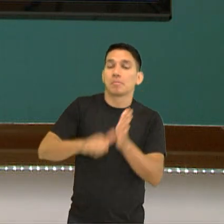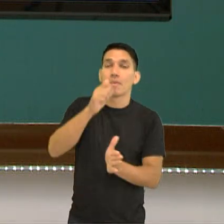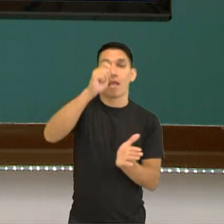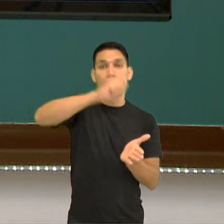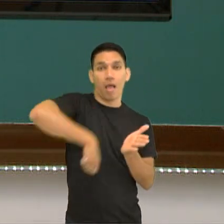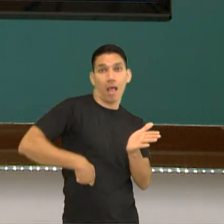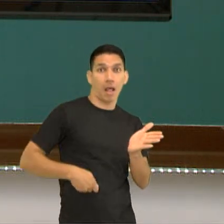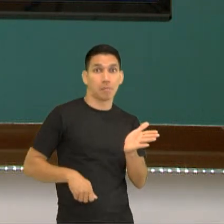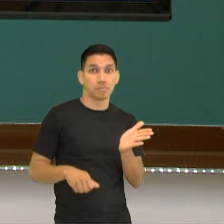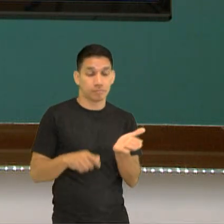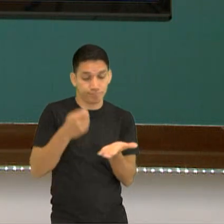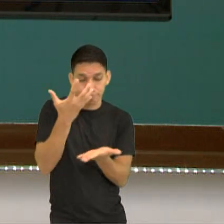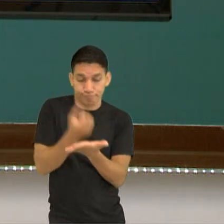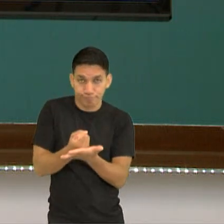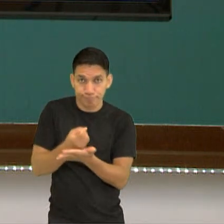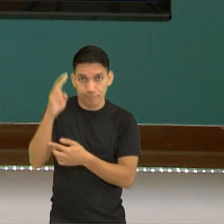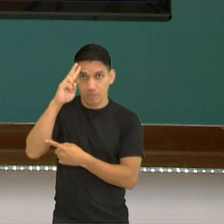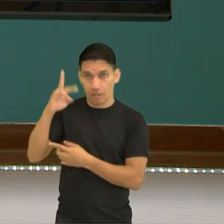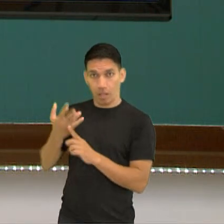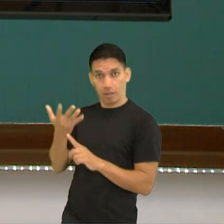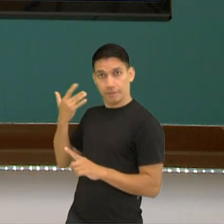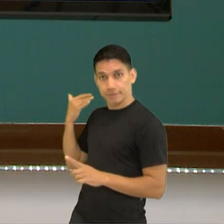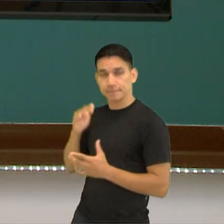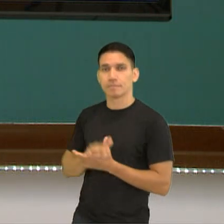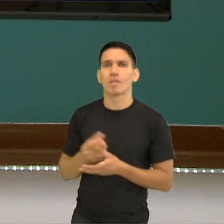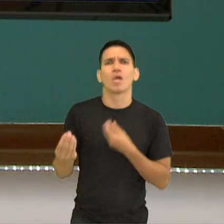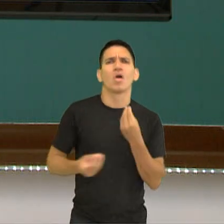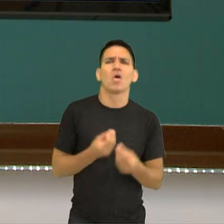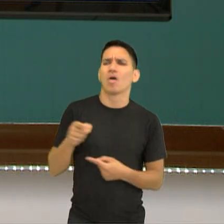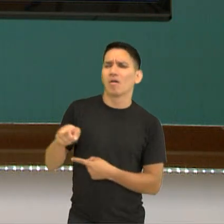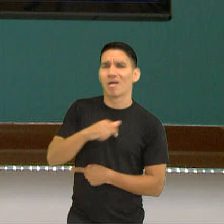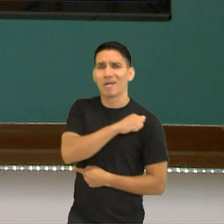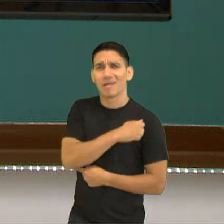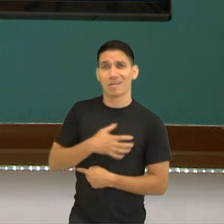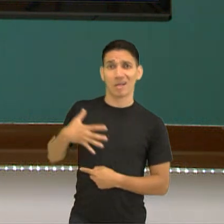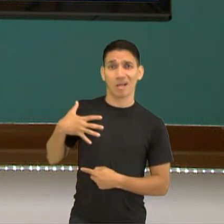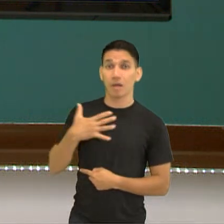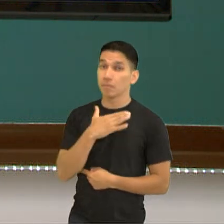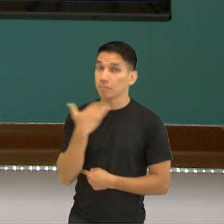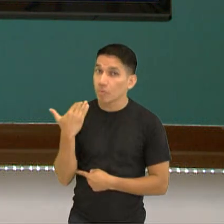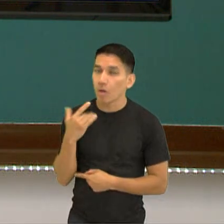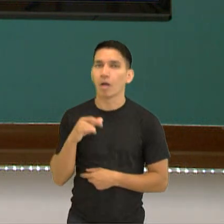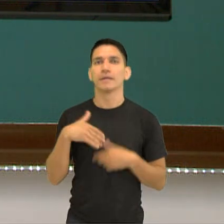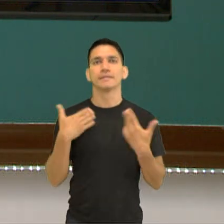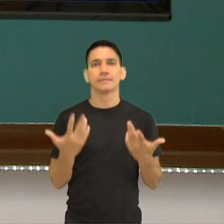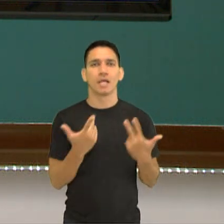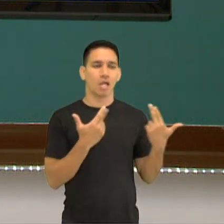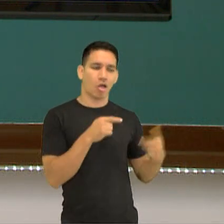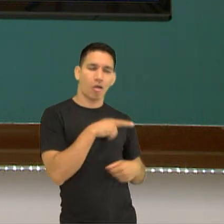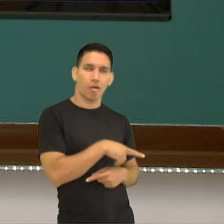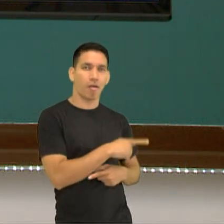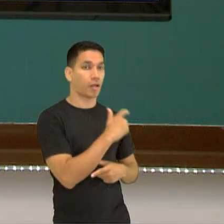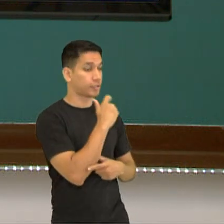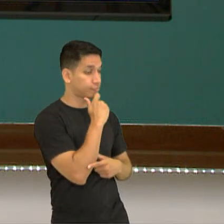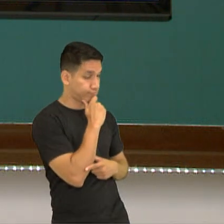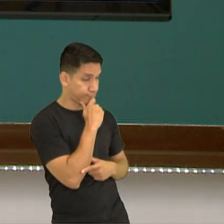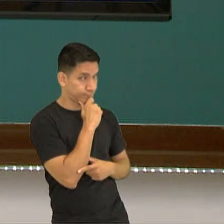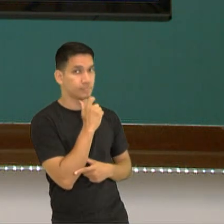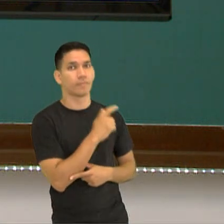da história. E como é que o Aristóteles morre? Assim como o seu mestre